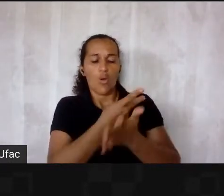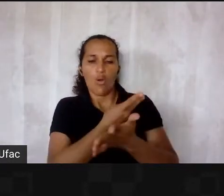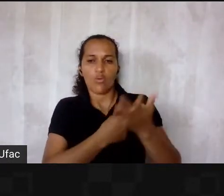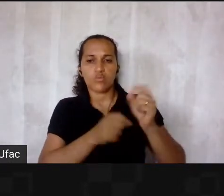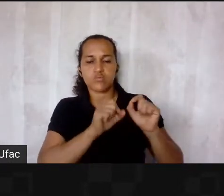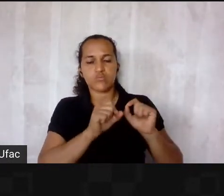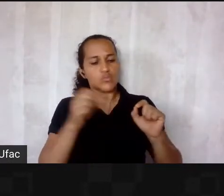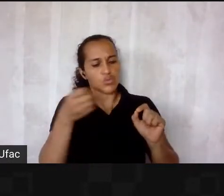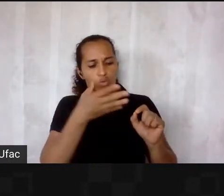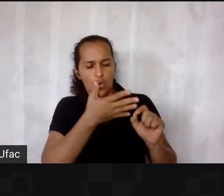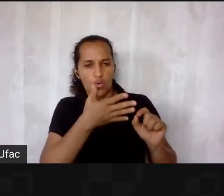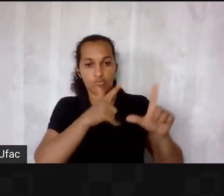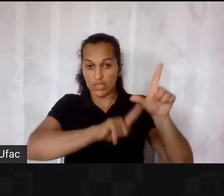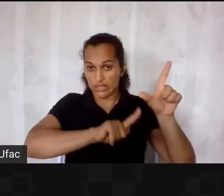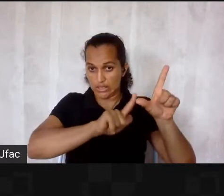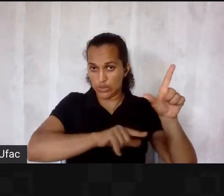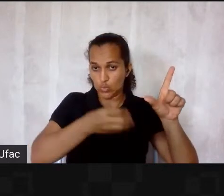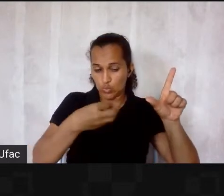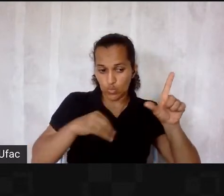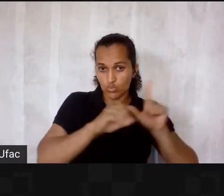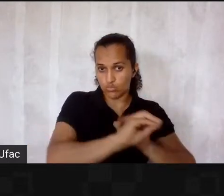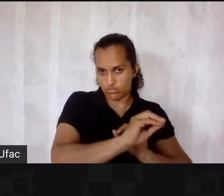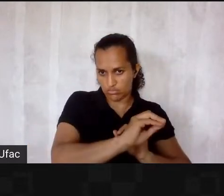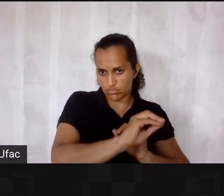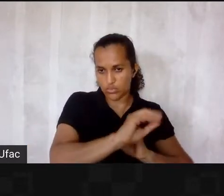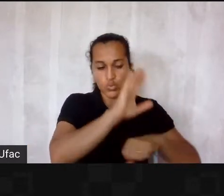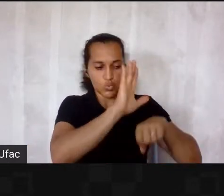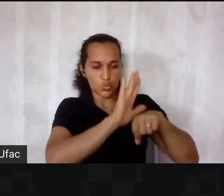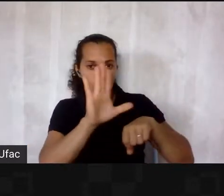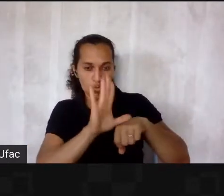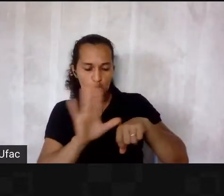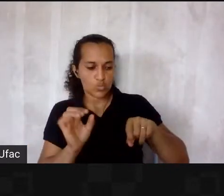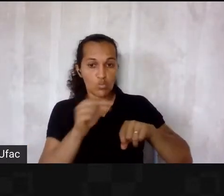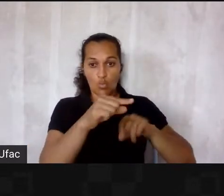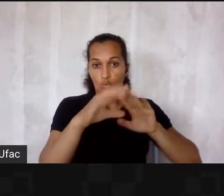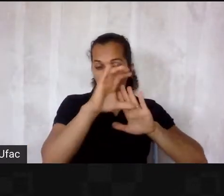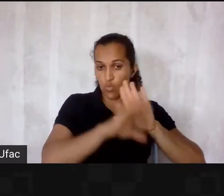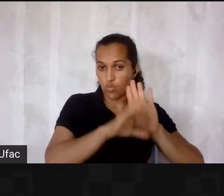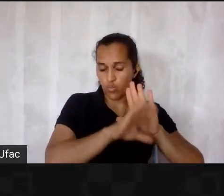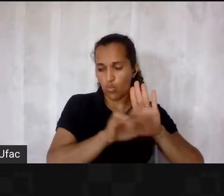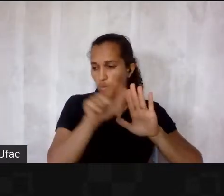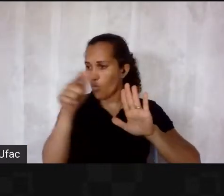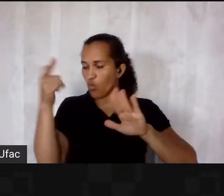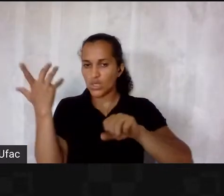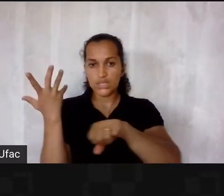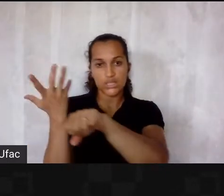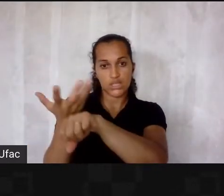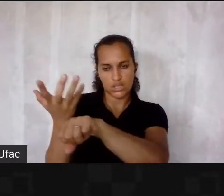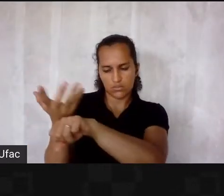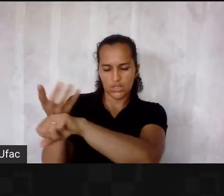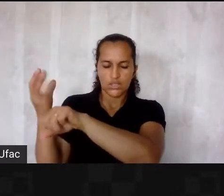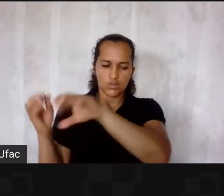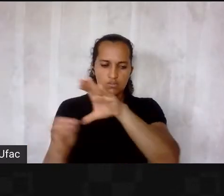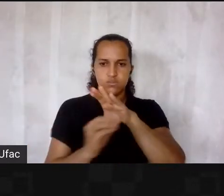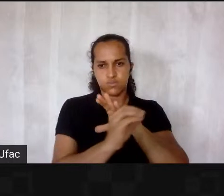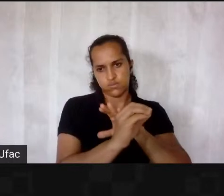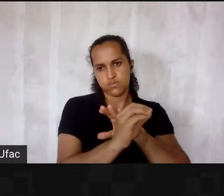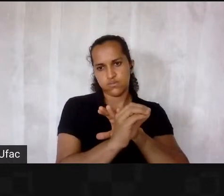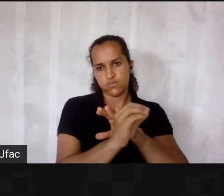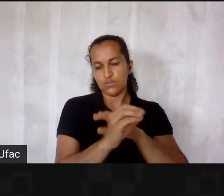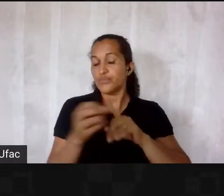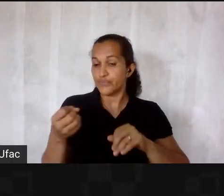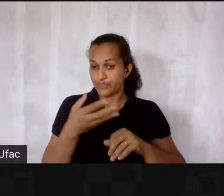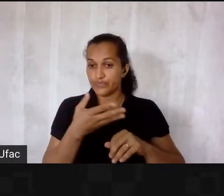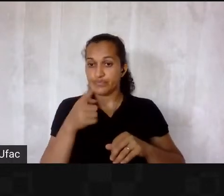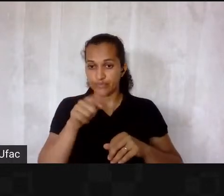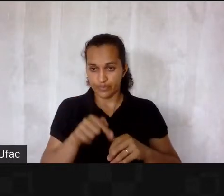trazidas para o curso, para o currículo, outras disciplinas, que são disciplinas mais recentes.